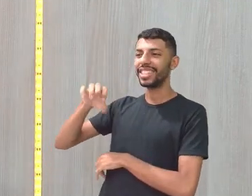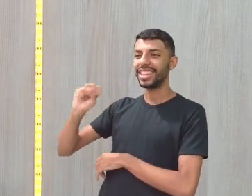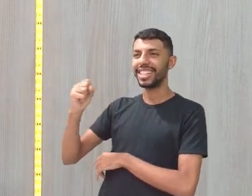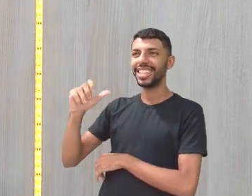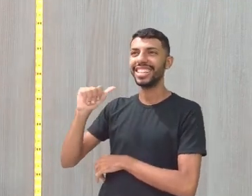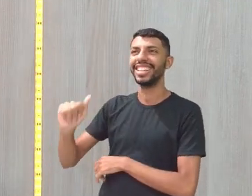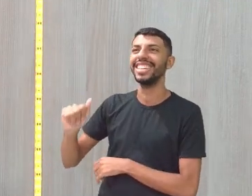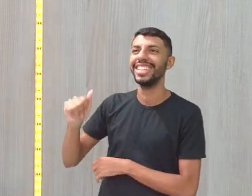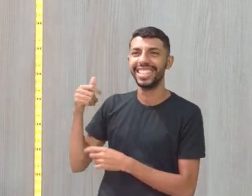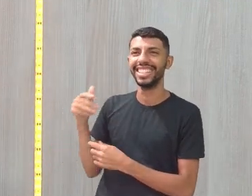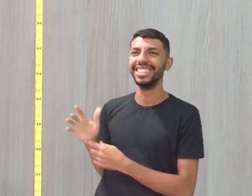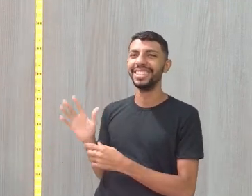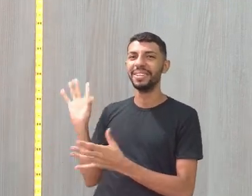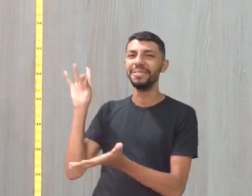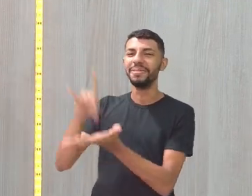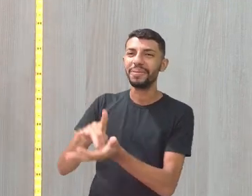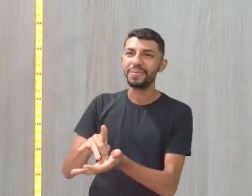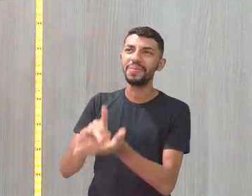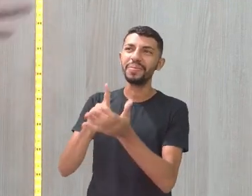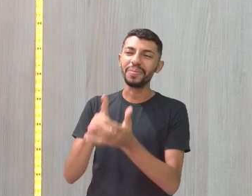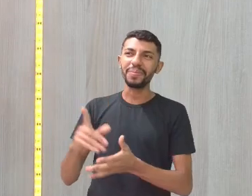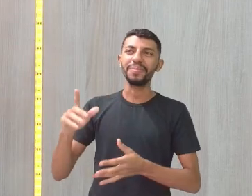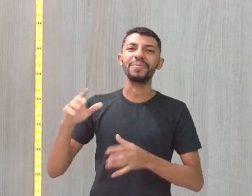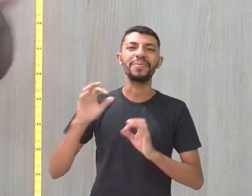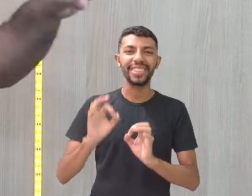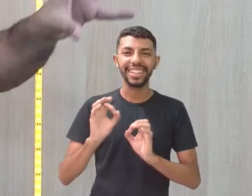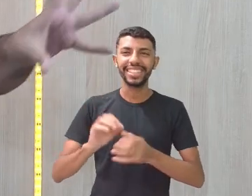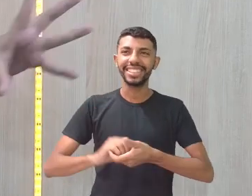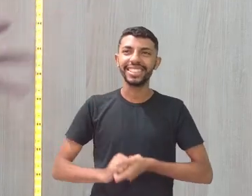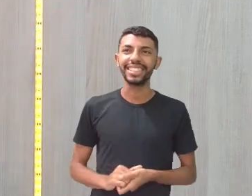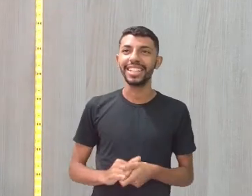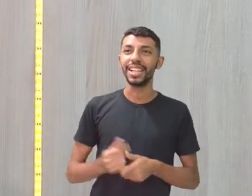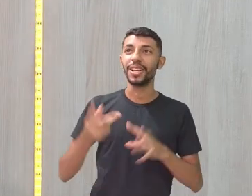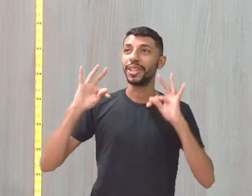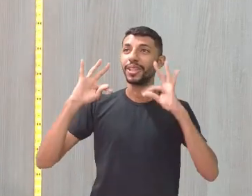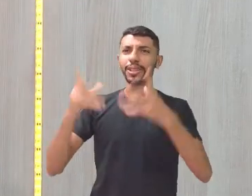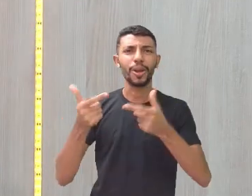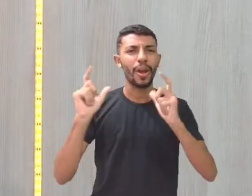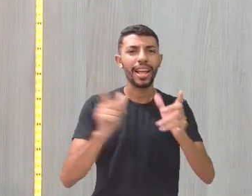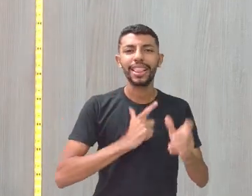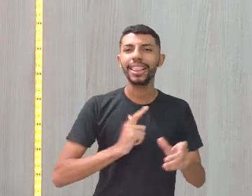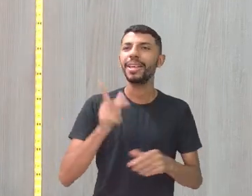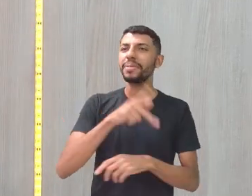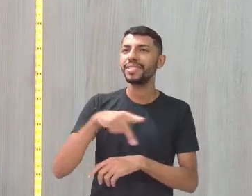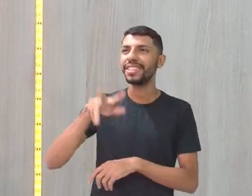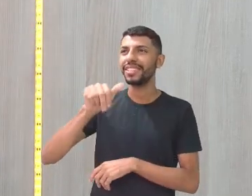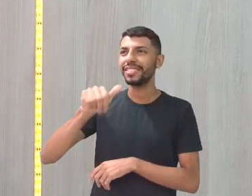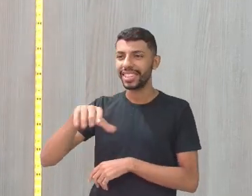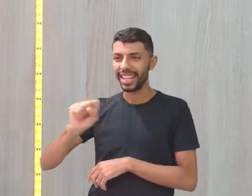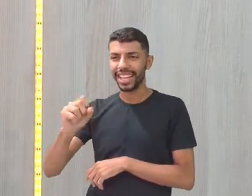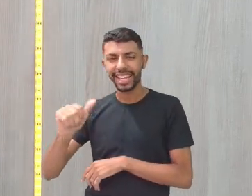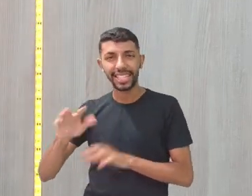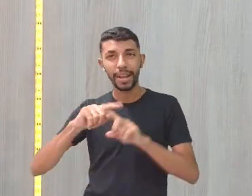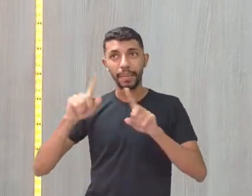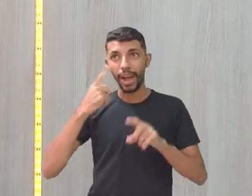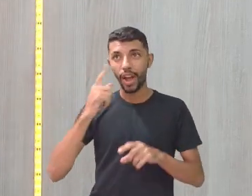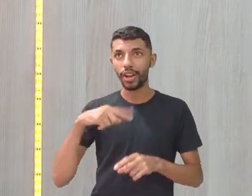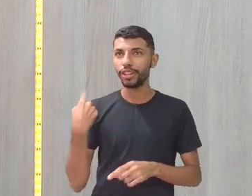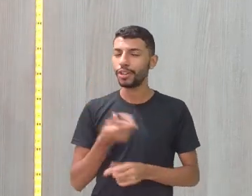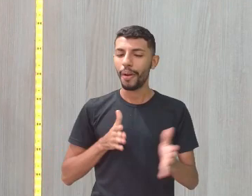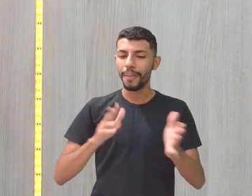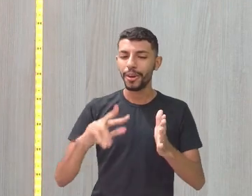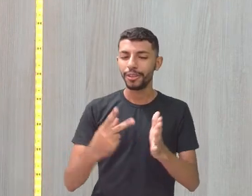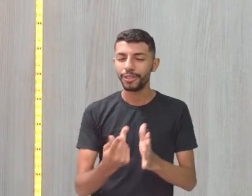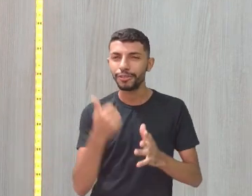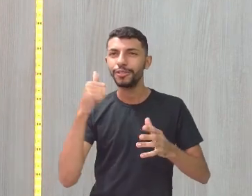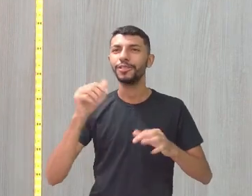apelido de bolo de goma na feira, né? Todo canto tem a professora Vanessa, mas vamos junto nessa noite agradável, módulo 2. Se você